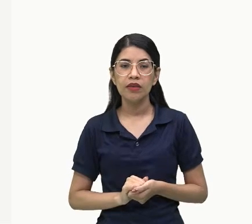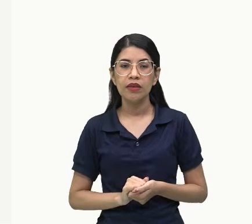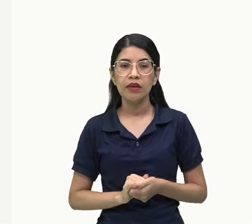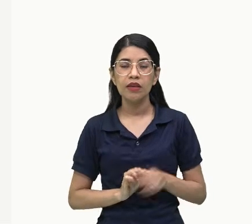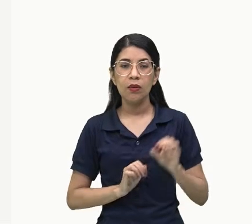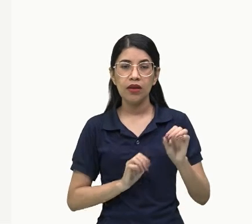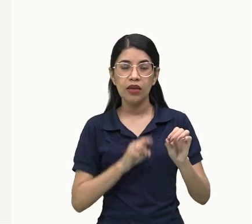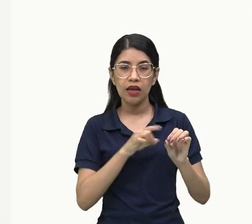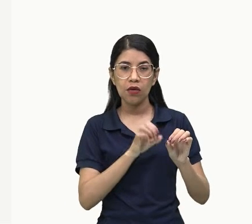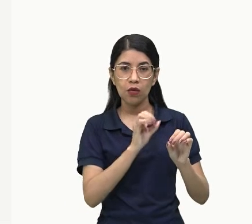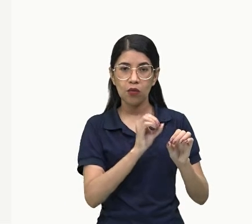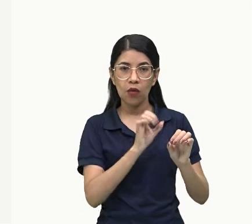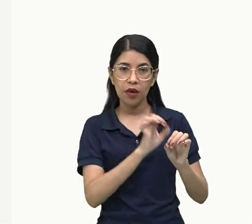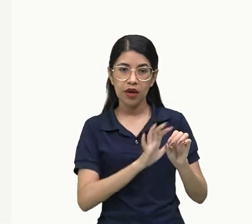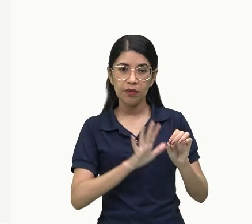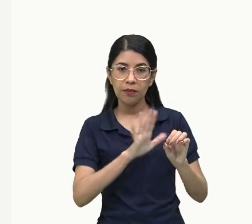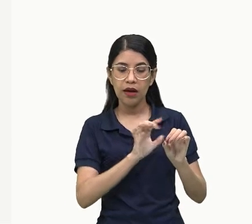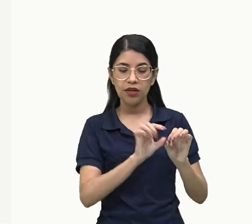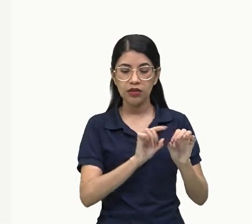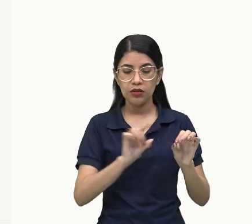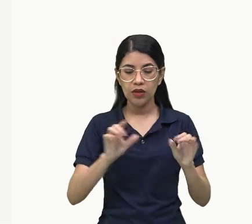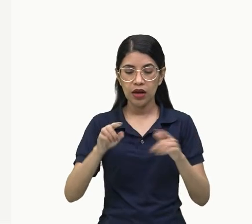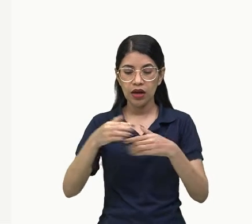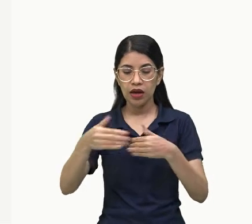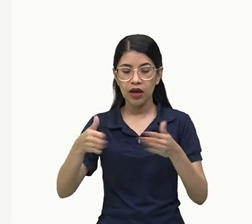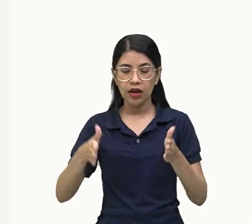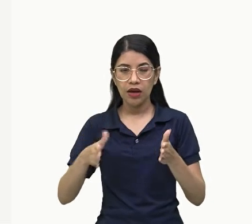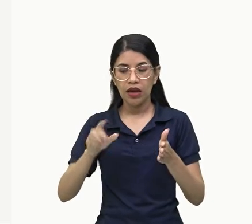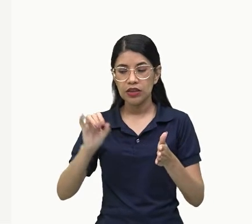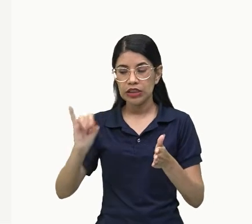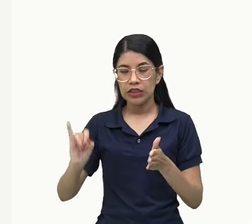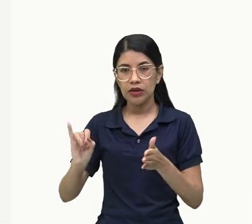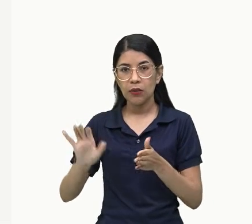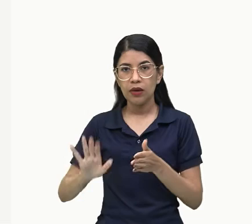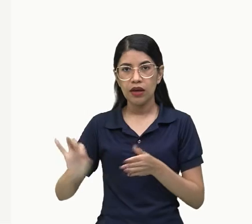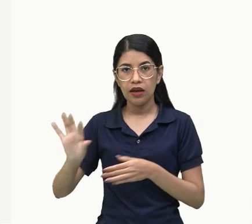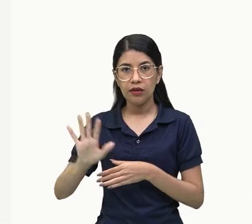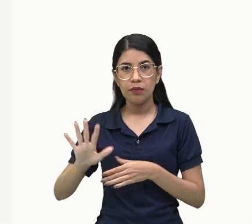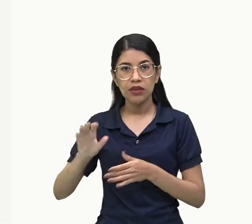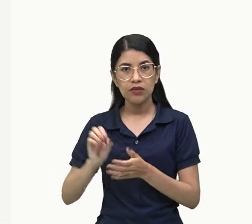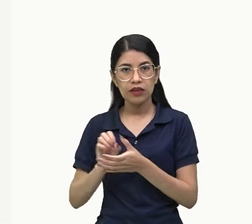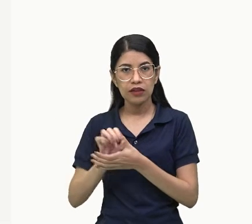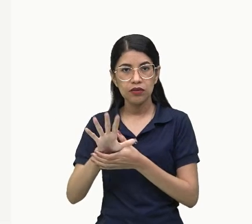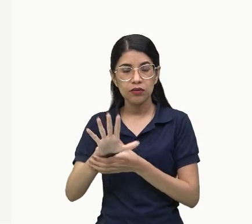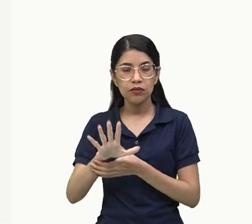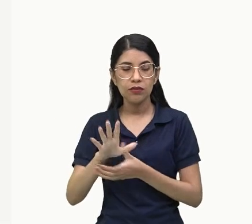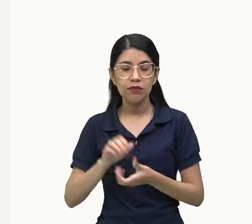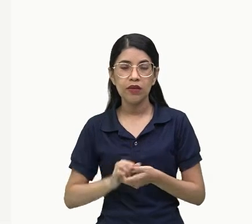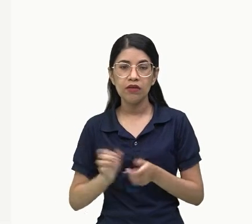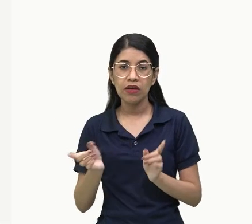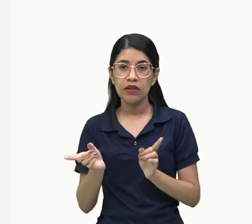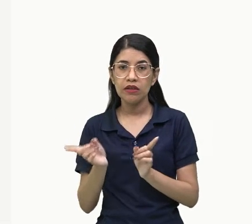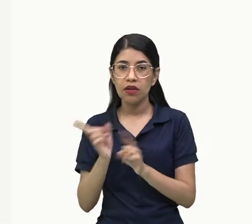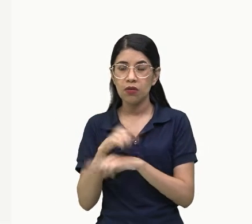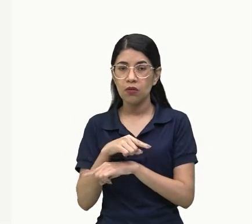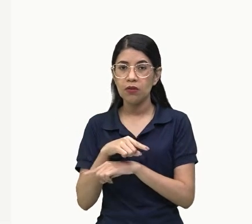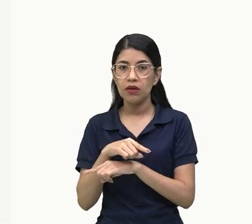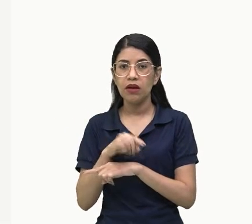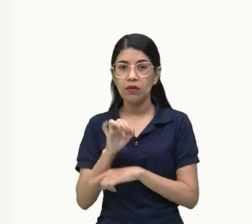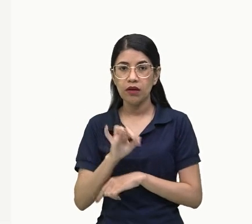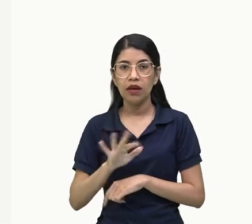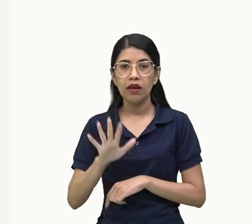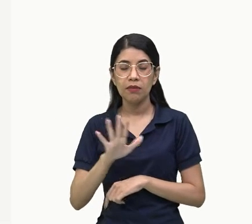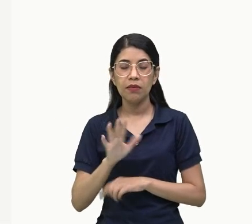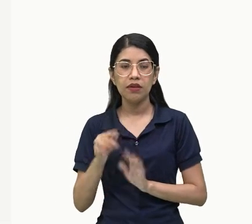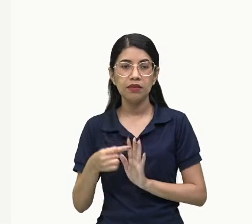aqui a imagem, né? E aí, esse objeto aparece de forma invertida, conforme você vê